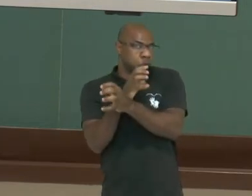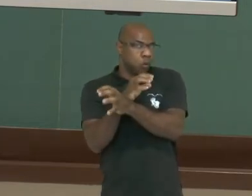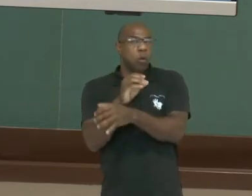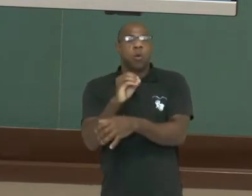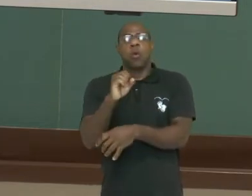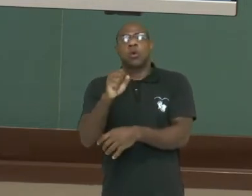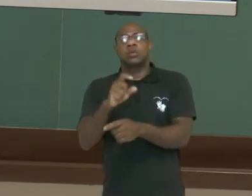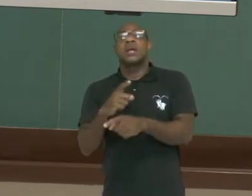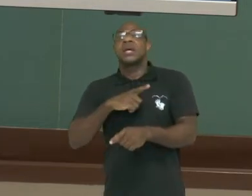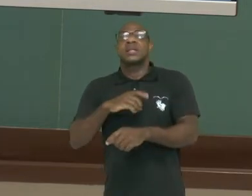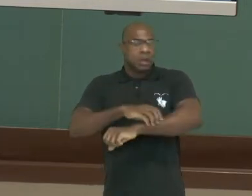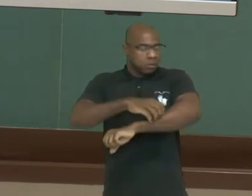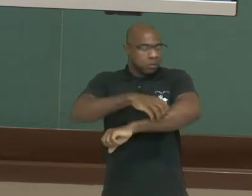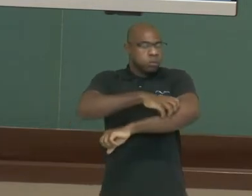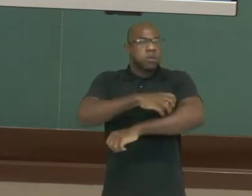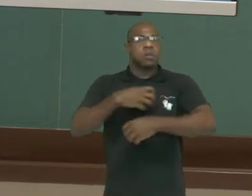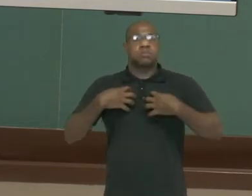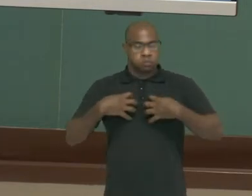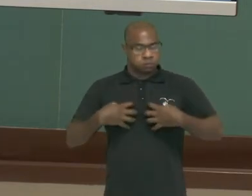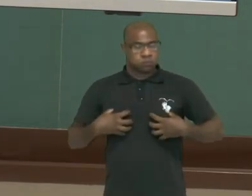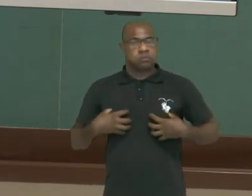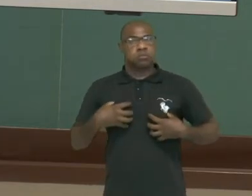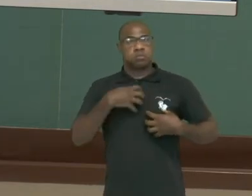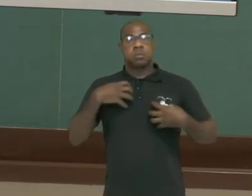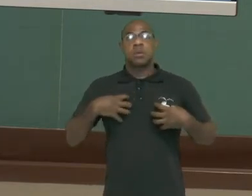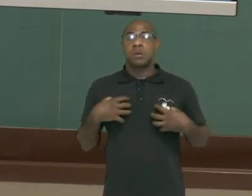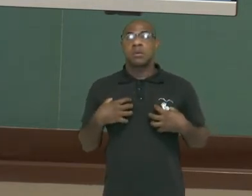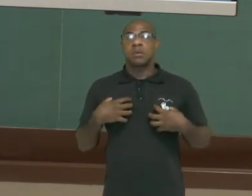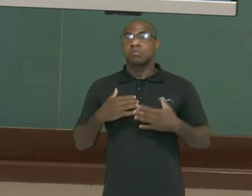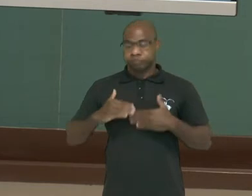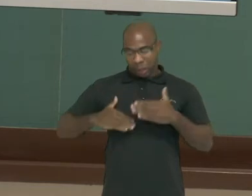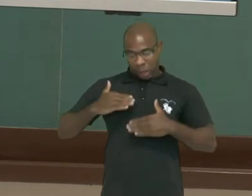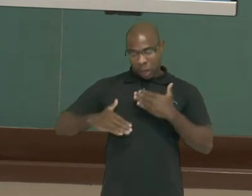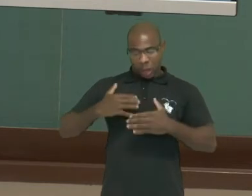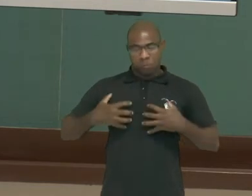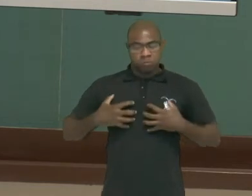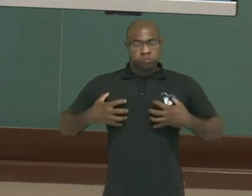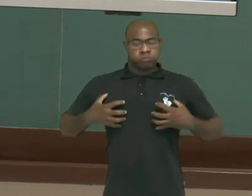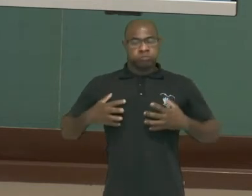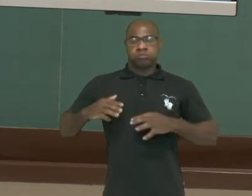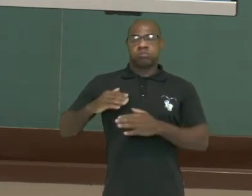Possui os músculos peitorais bastante desenvolvidos, né?